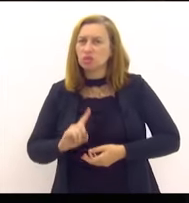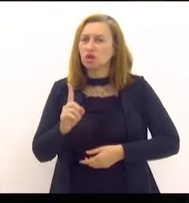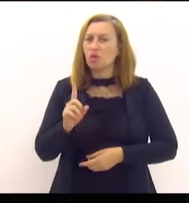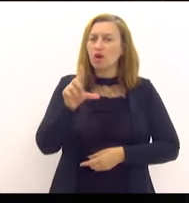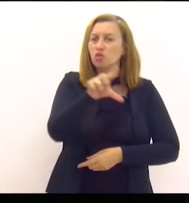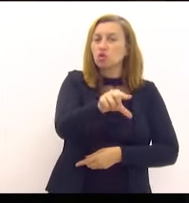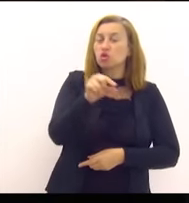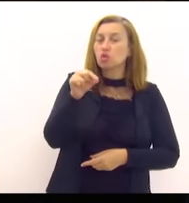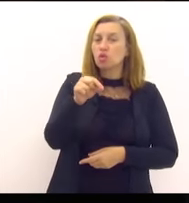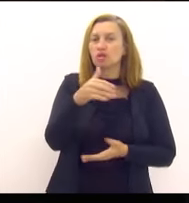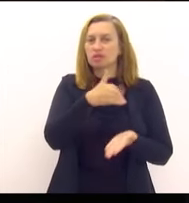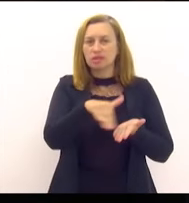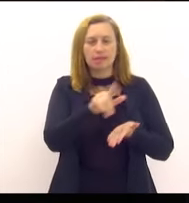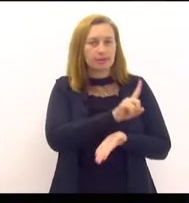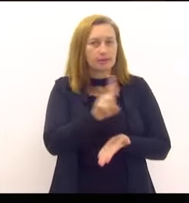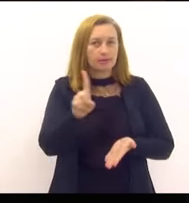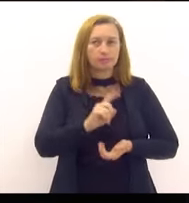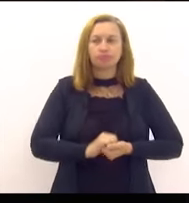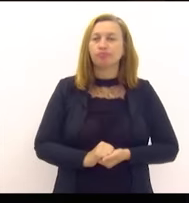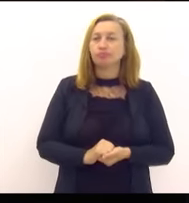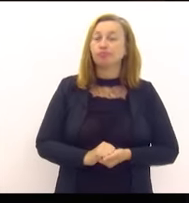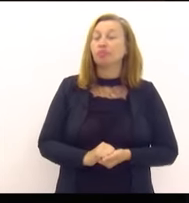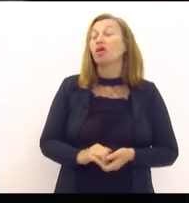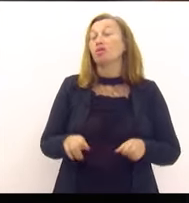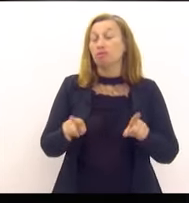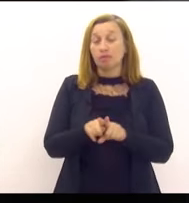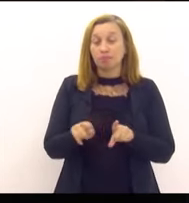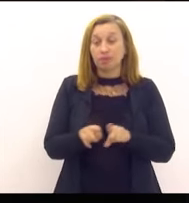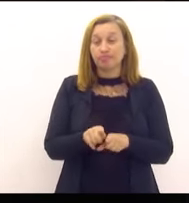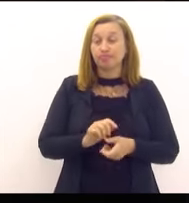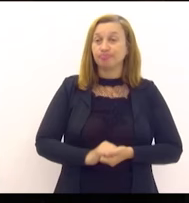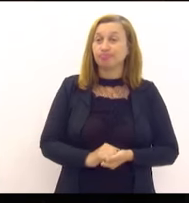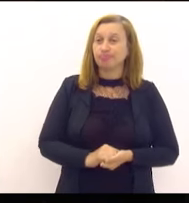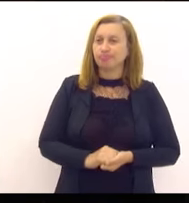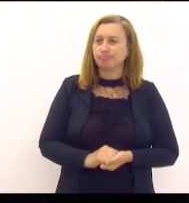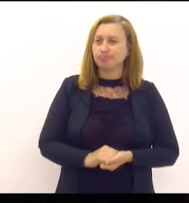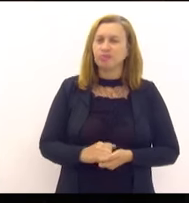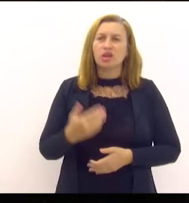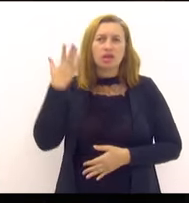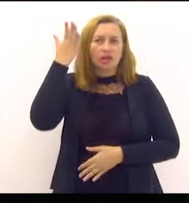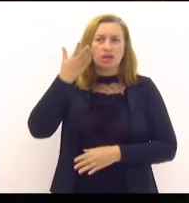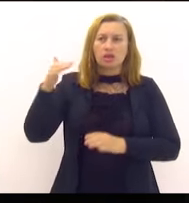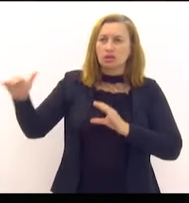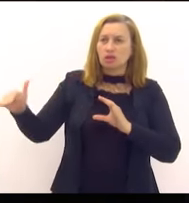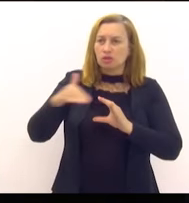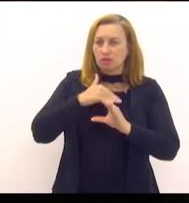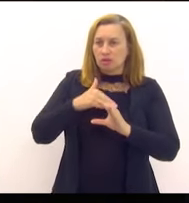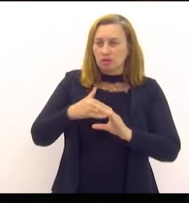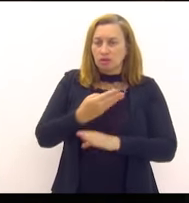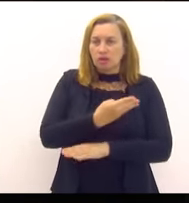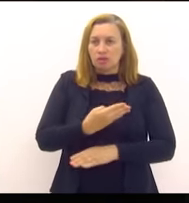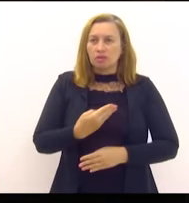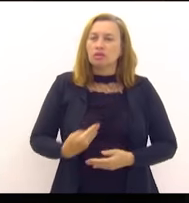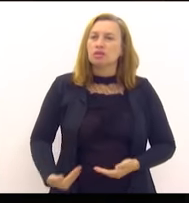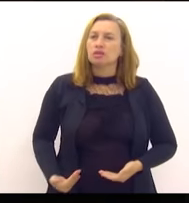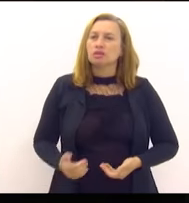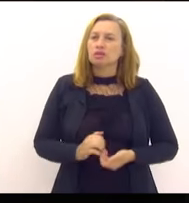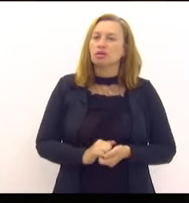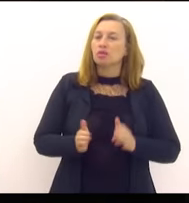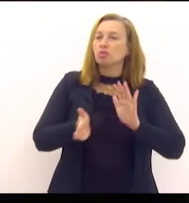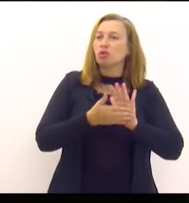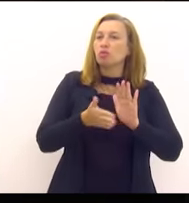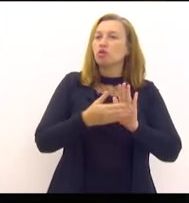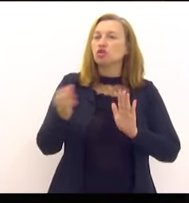para secretário. Além disso, na mensagem que o governador manda, ele propõe uma